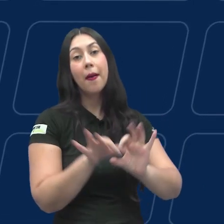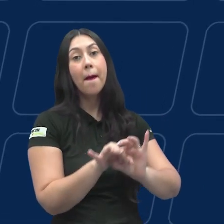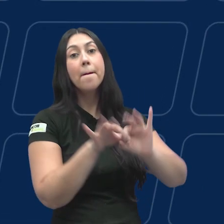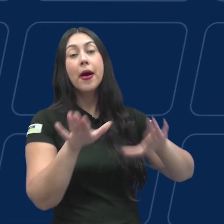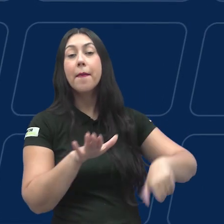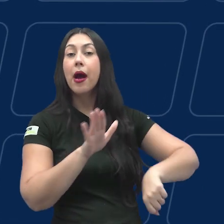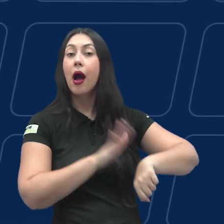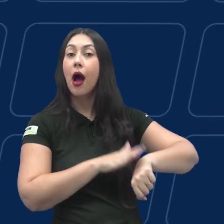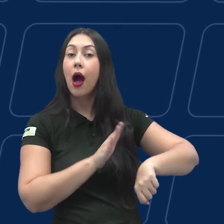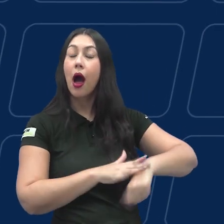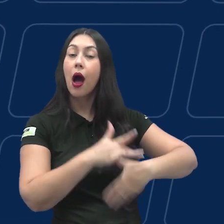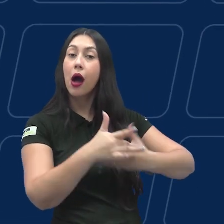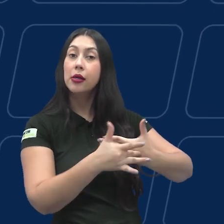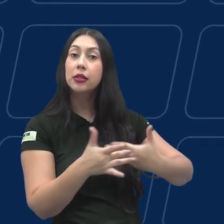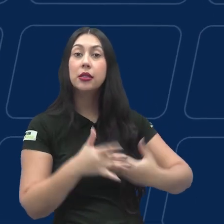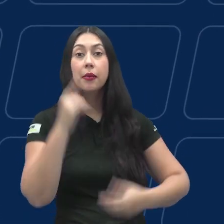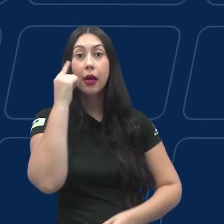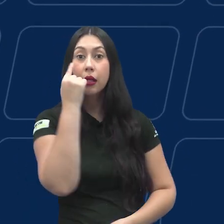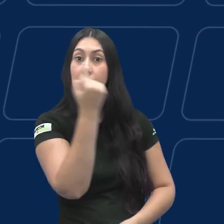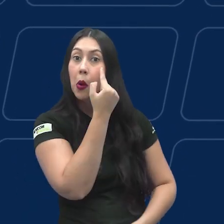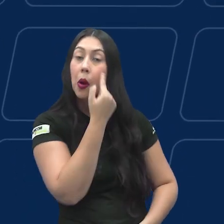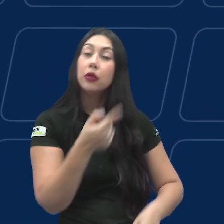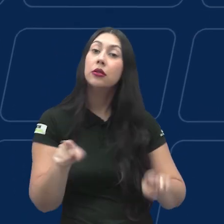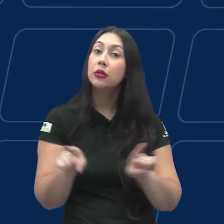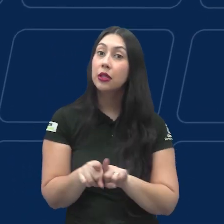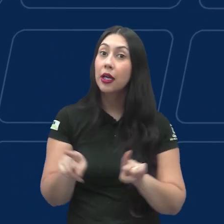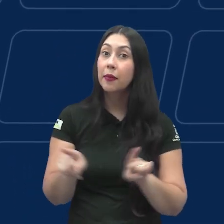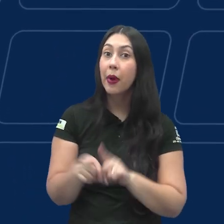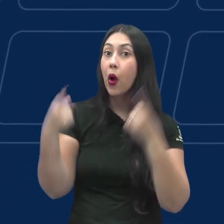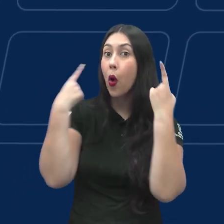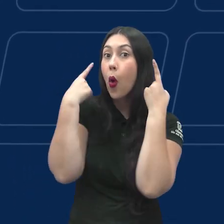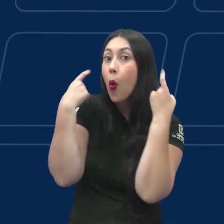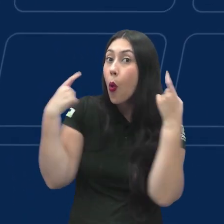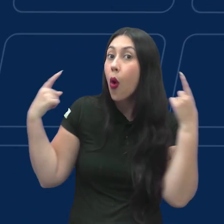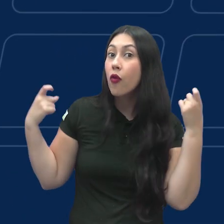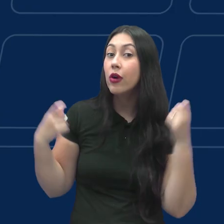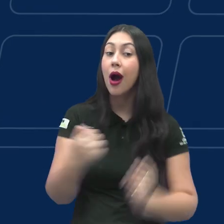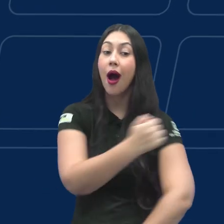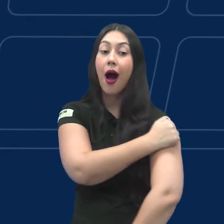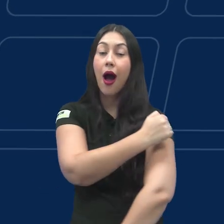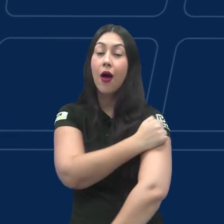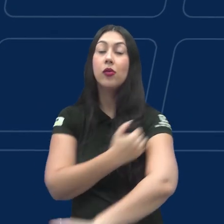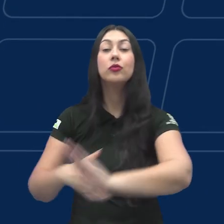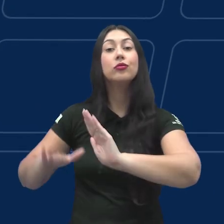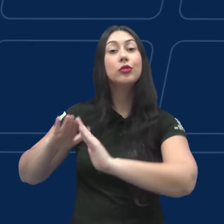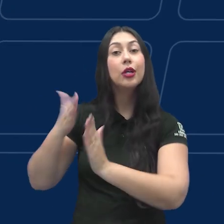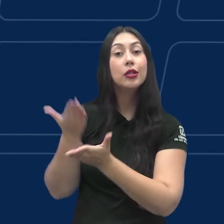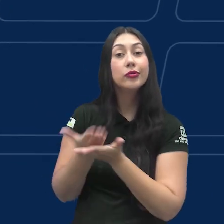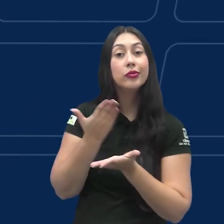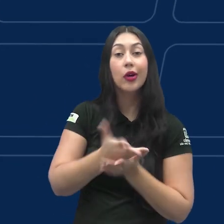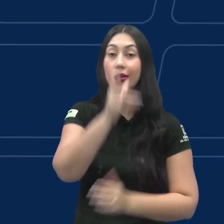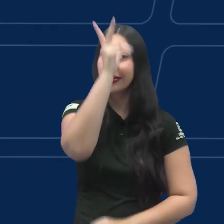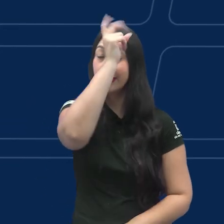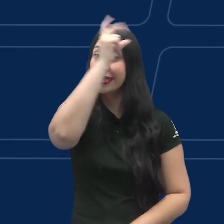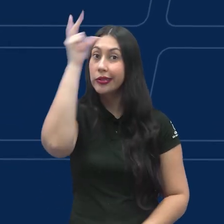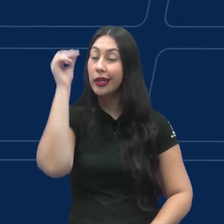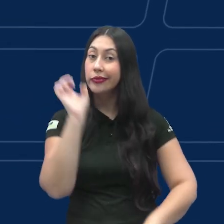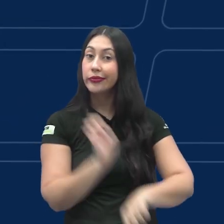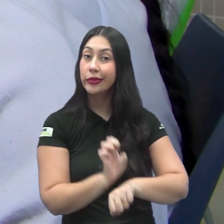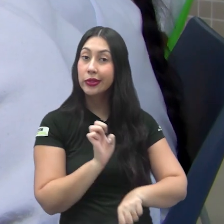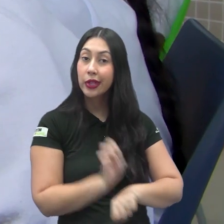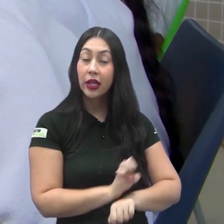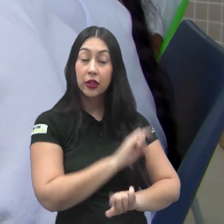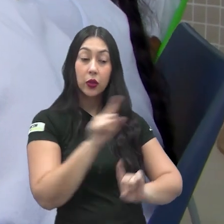Câmara autoriza a realização de exames oftalmológicos e também audiometria em alunos da rede pública de